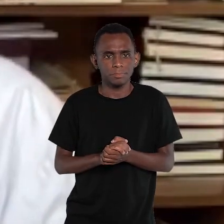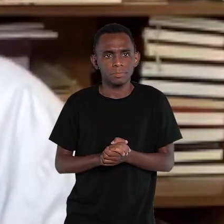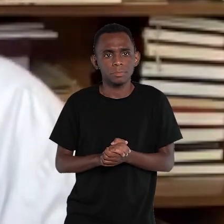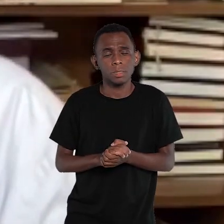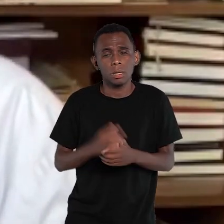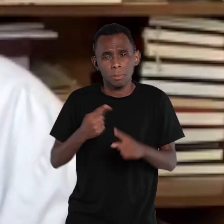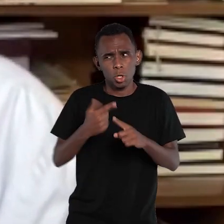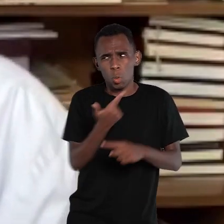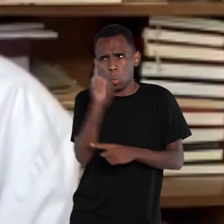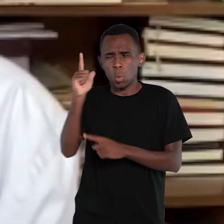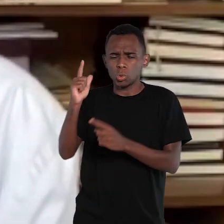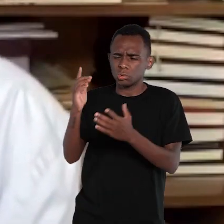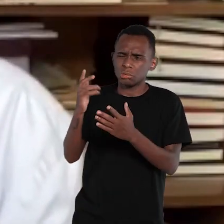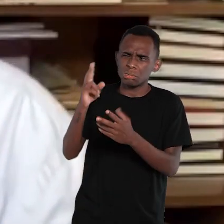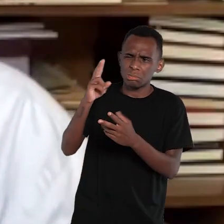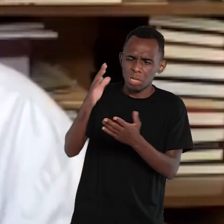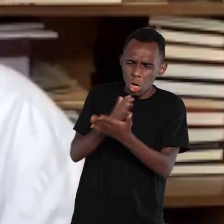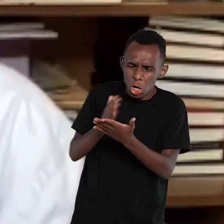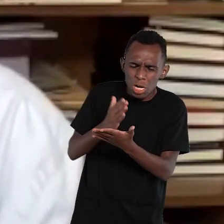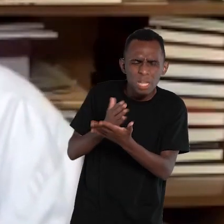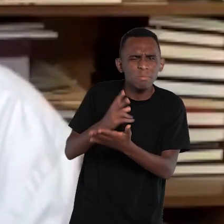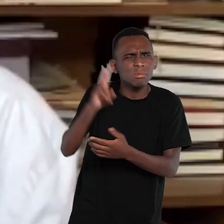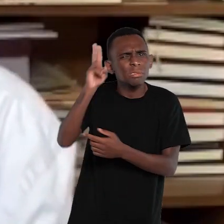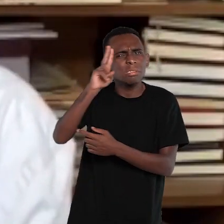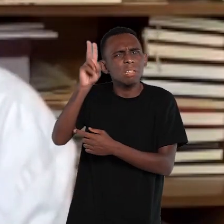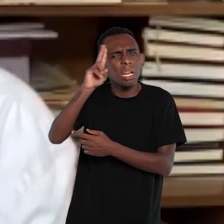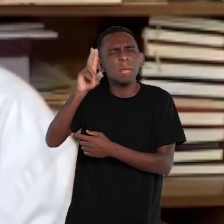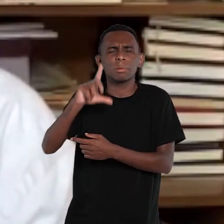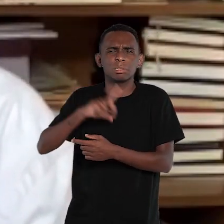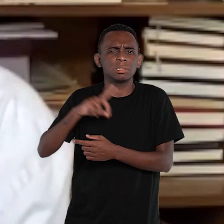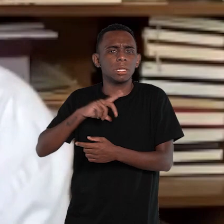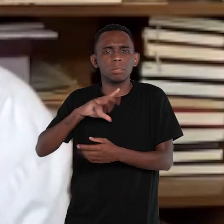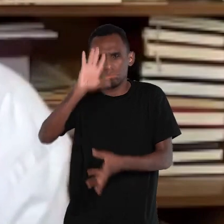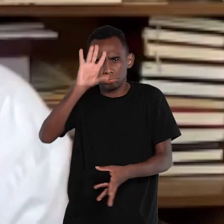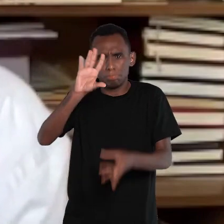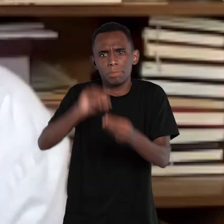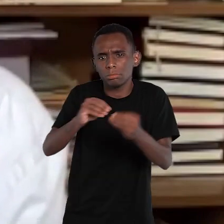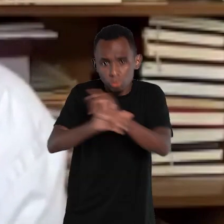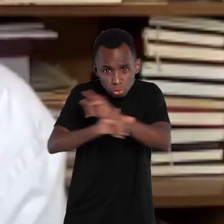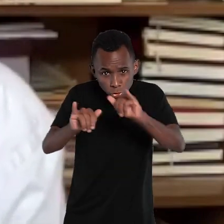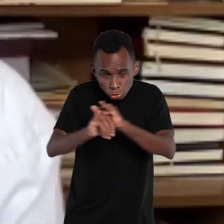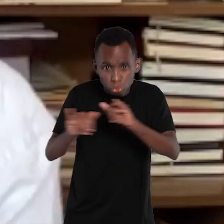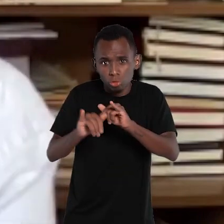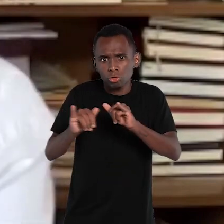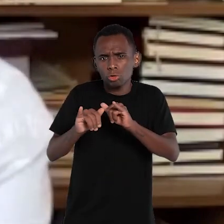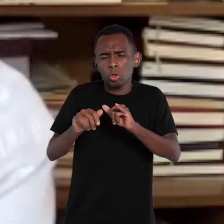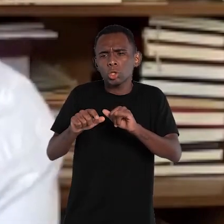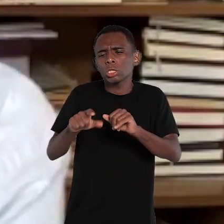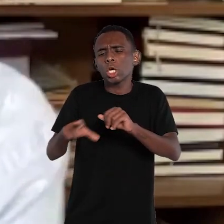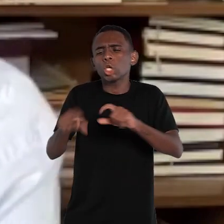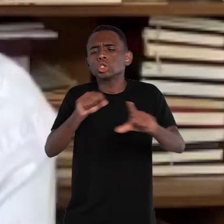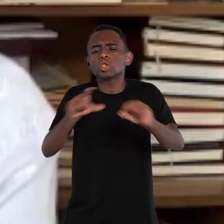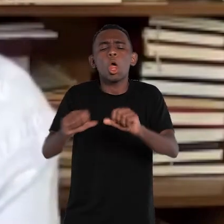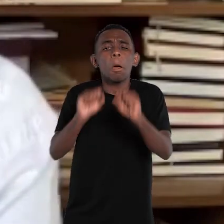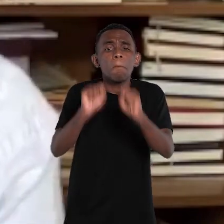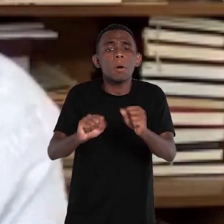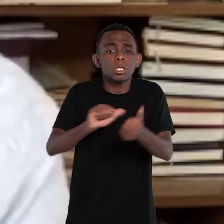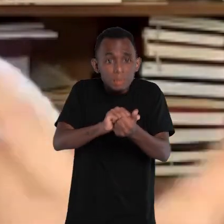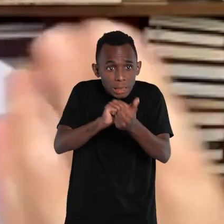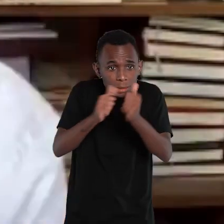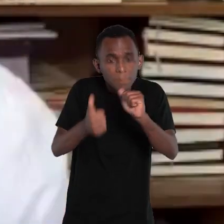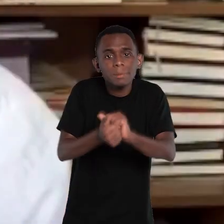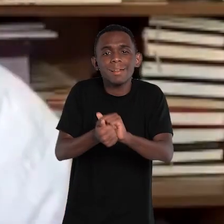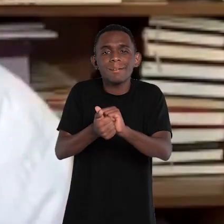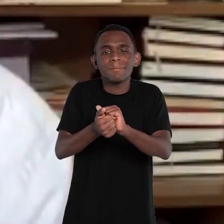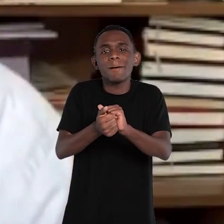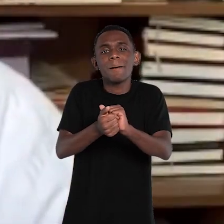da sua trajetória que você olha para trás e vê que você tem um conjunto de narrativas curtas que, escolhendo, dá para fazer uma antologia, que